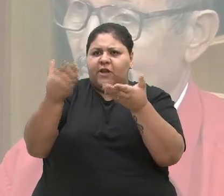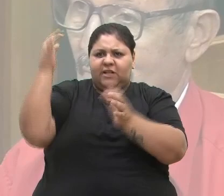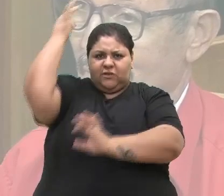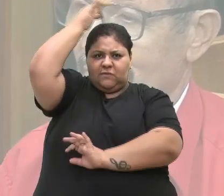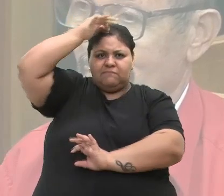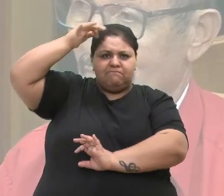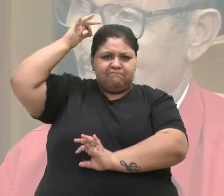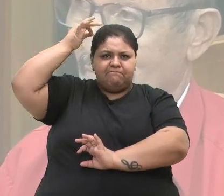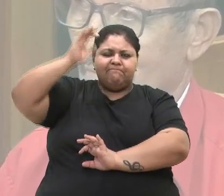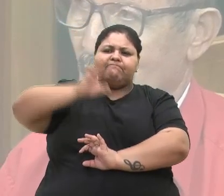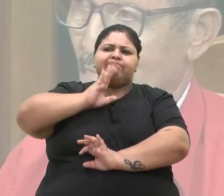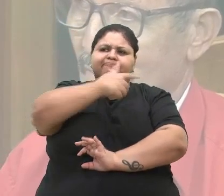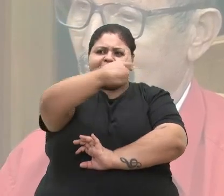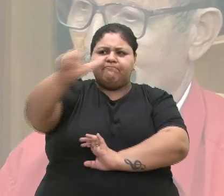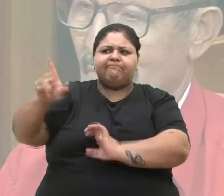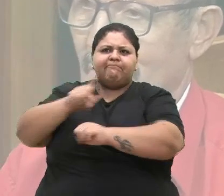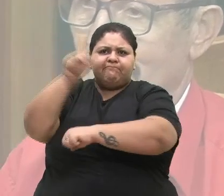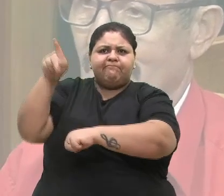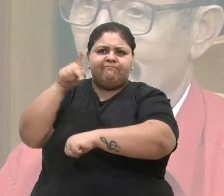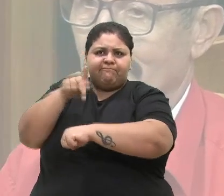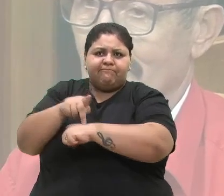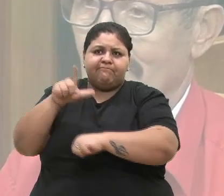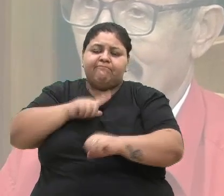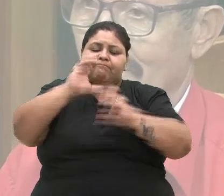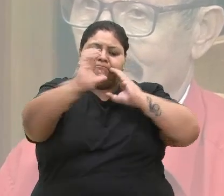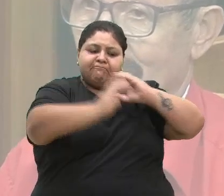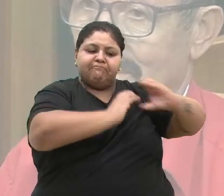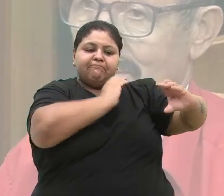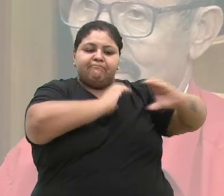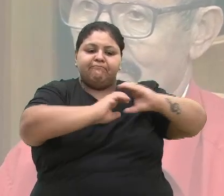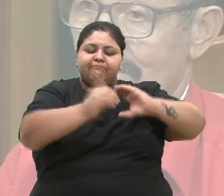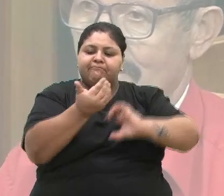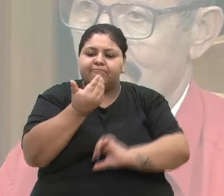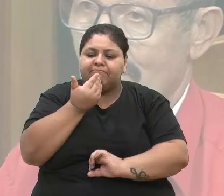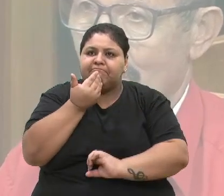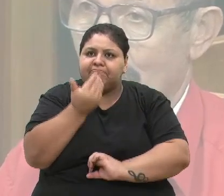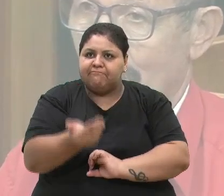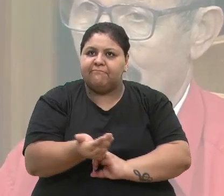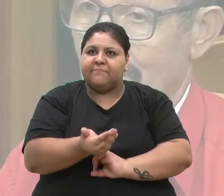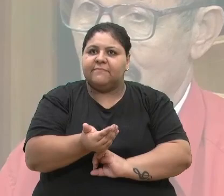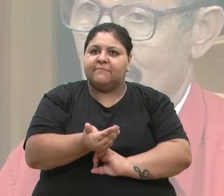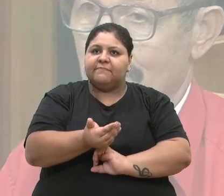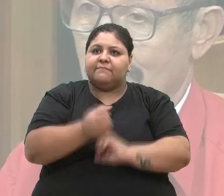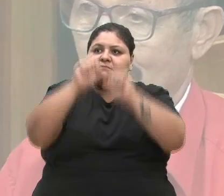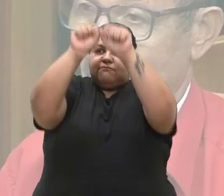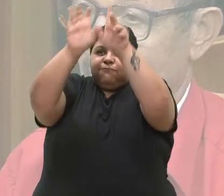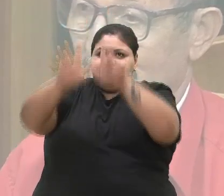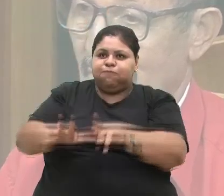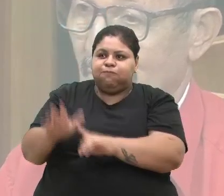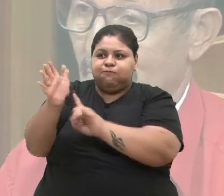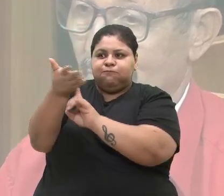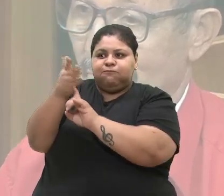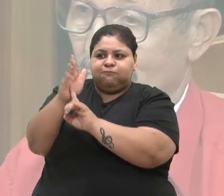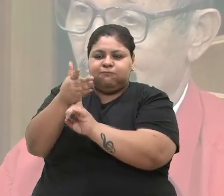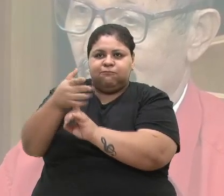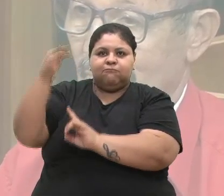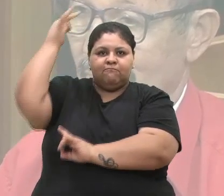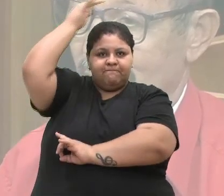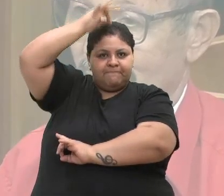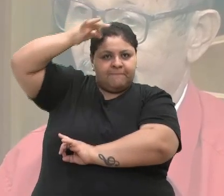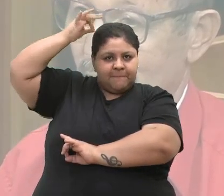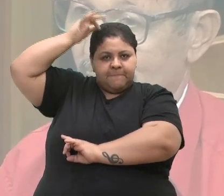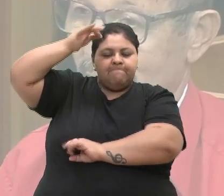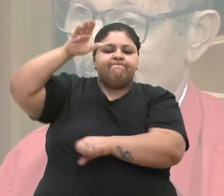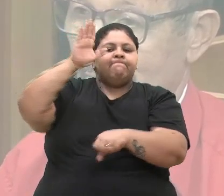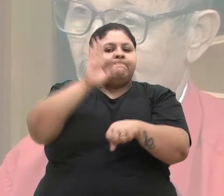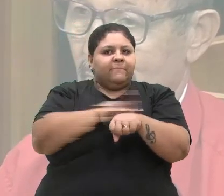do país, onde ocorrem cantorias, peditórias e bênçãos com a bandeira do divino. São